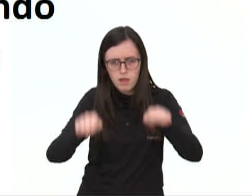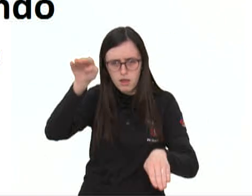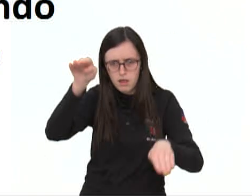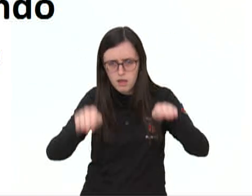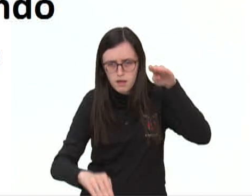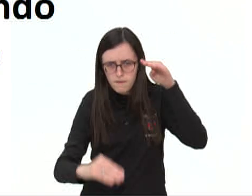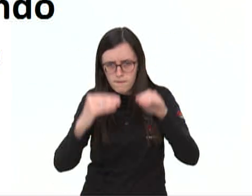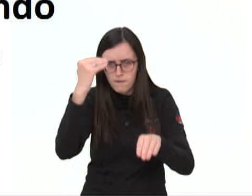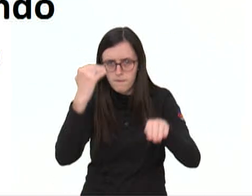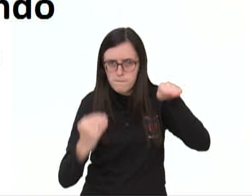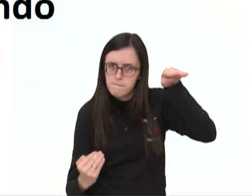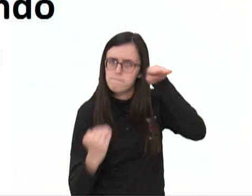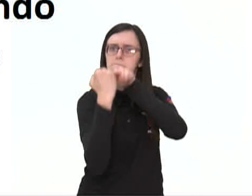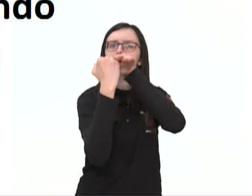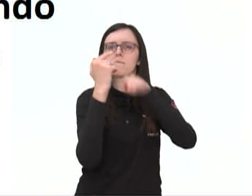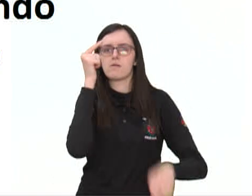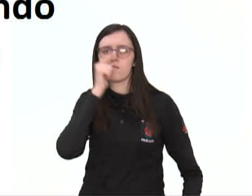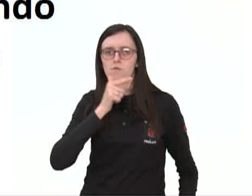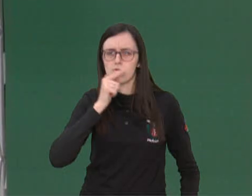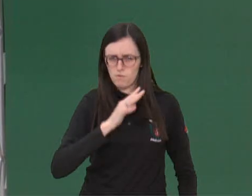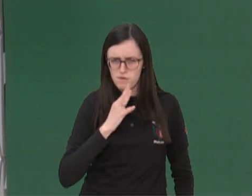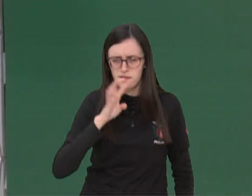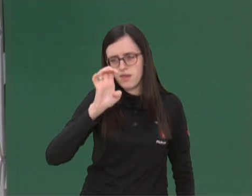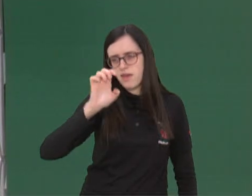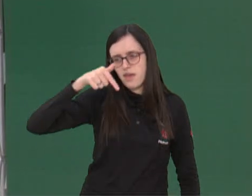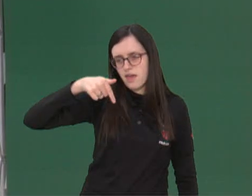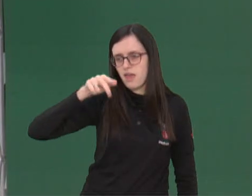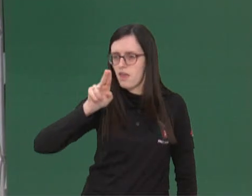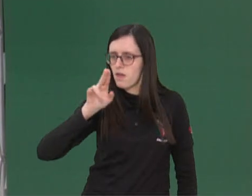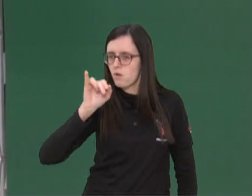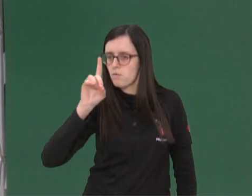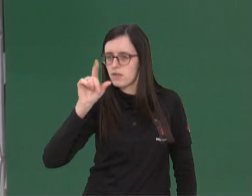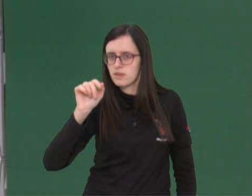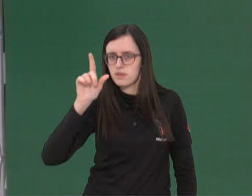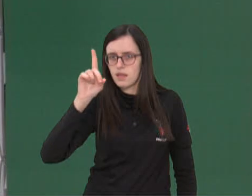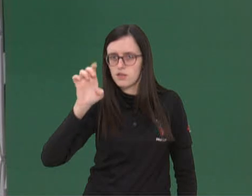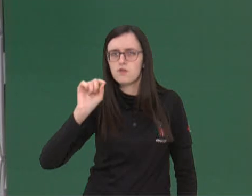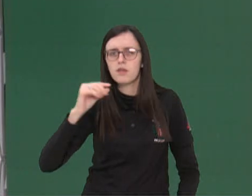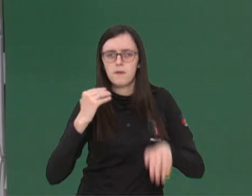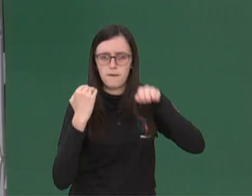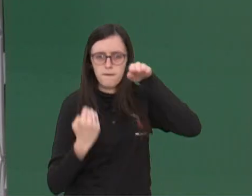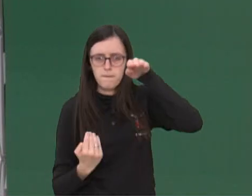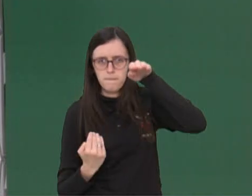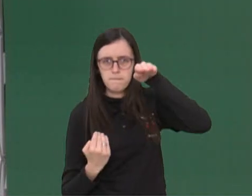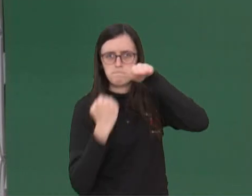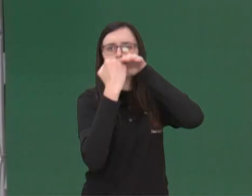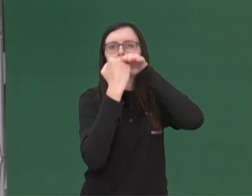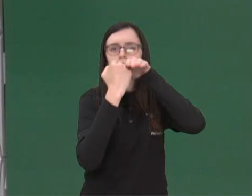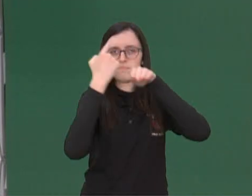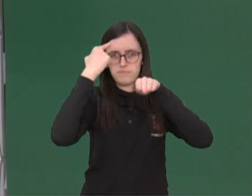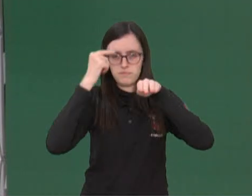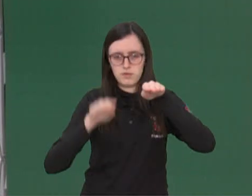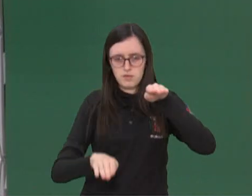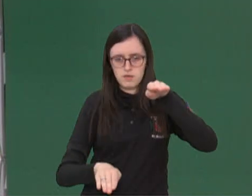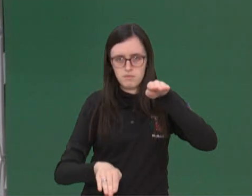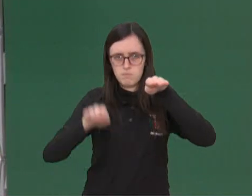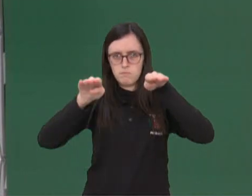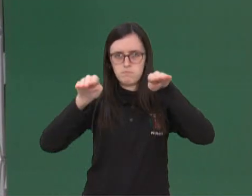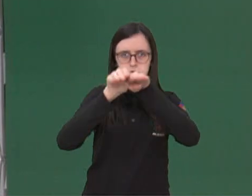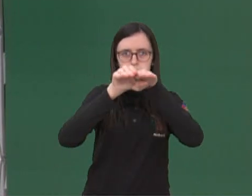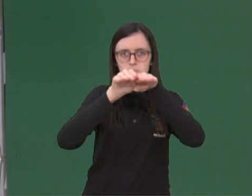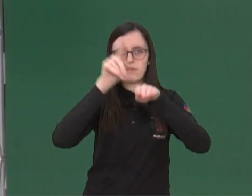ouviu falar nessa palavrinha? Equidade. Ela está muito ligada à noção de justiça e à noção